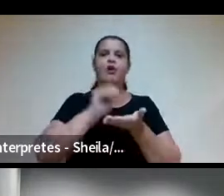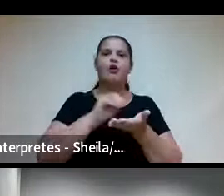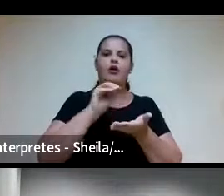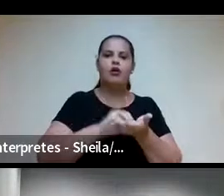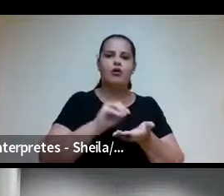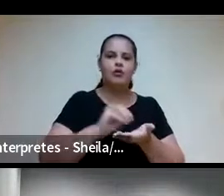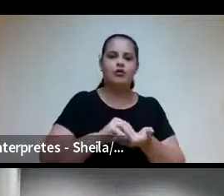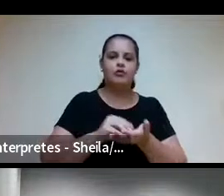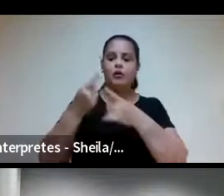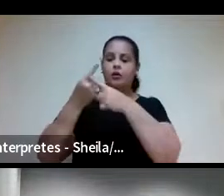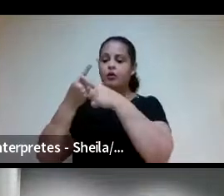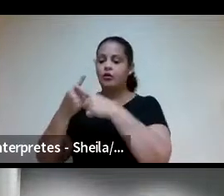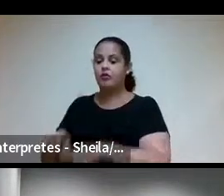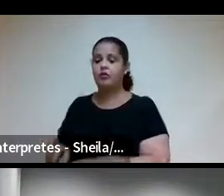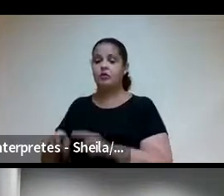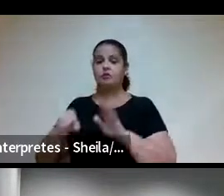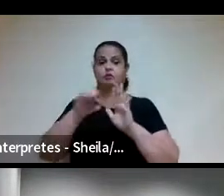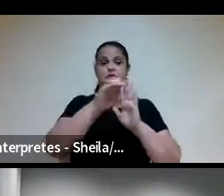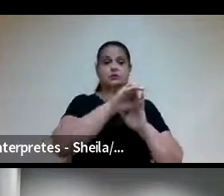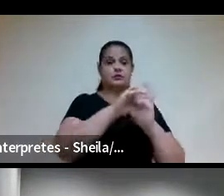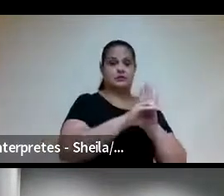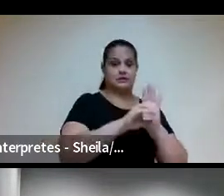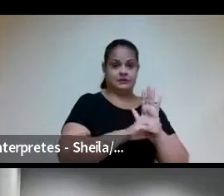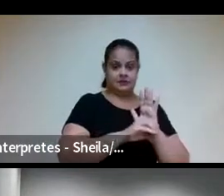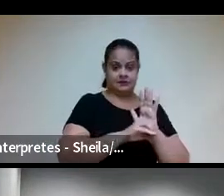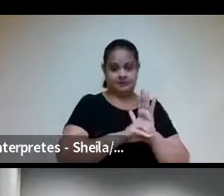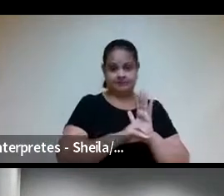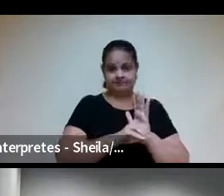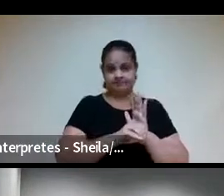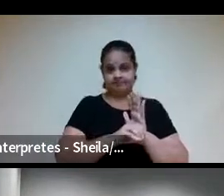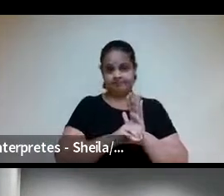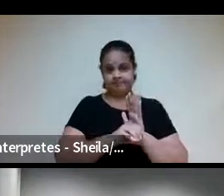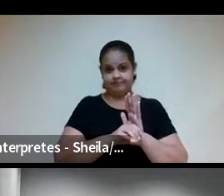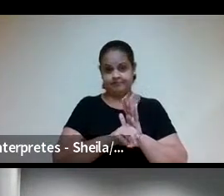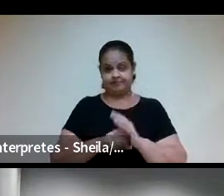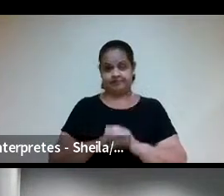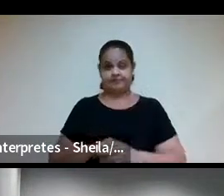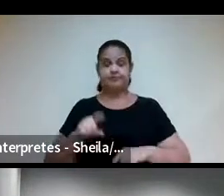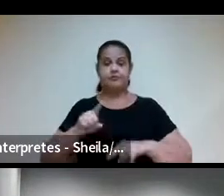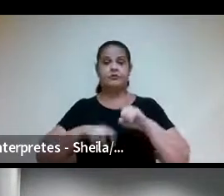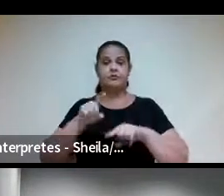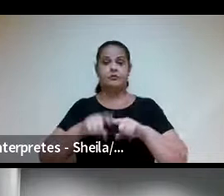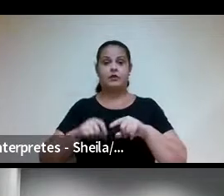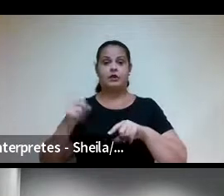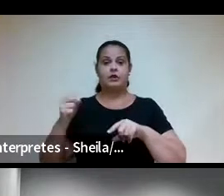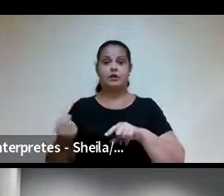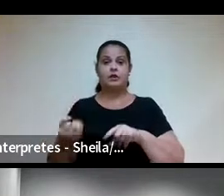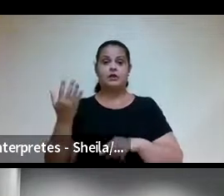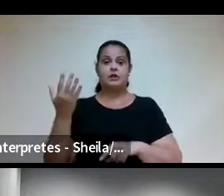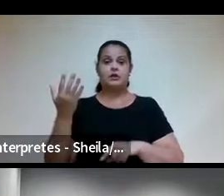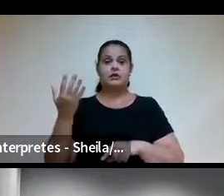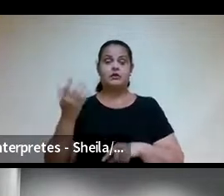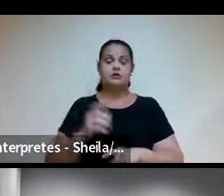de citação, vícios de natureza transrescisória, os quais configuram a